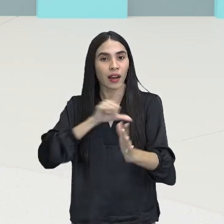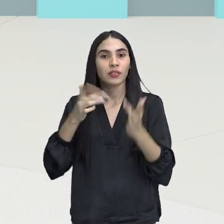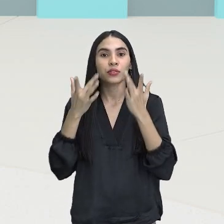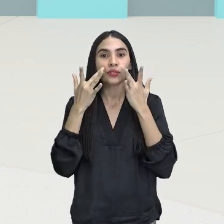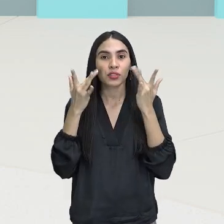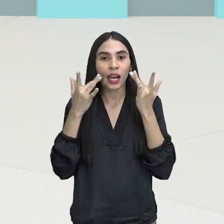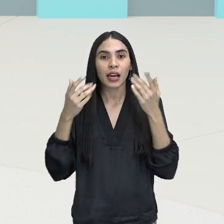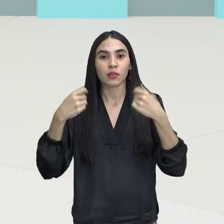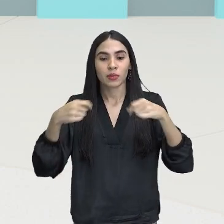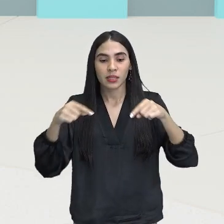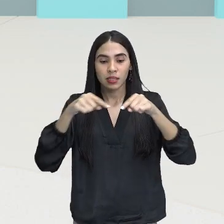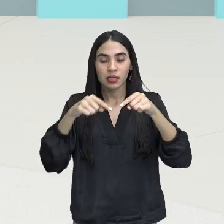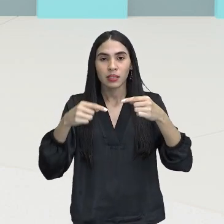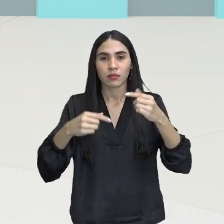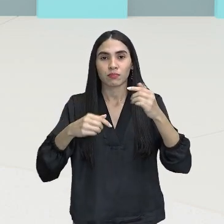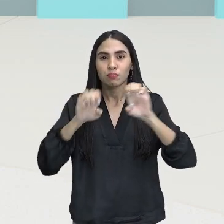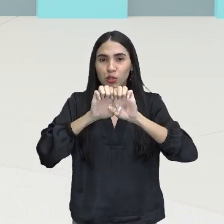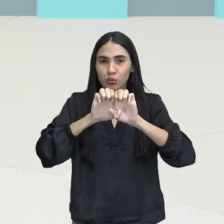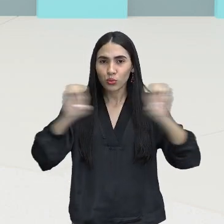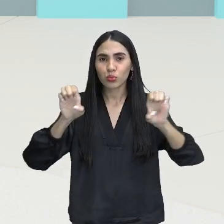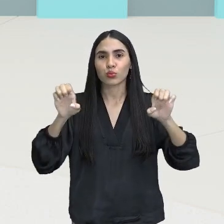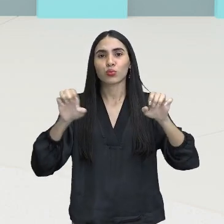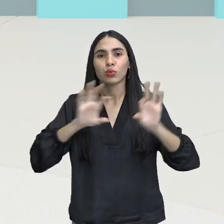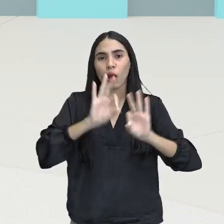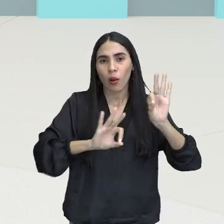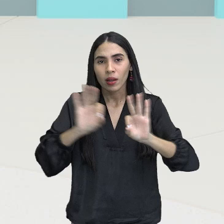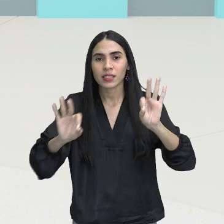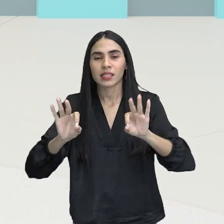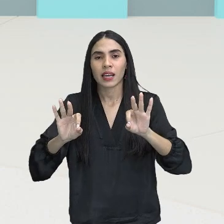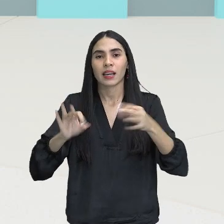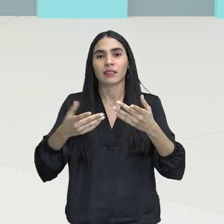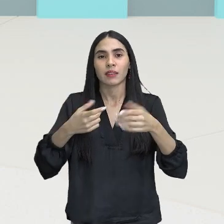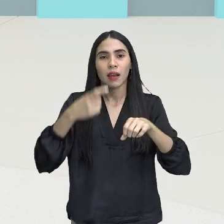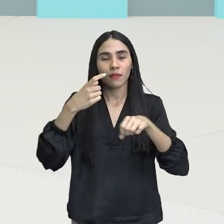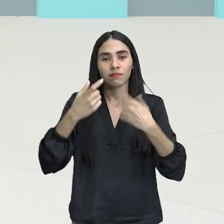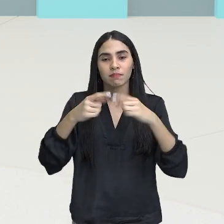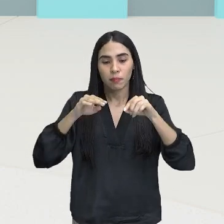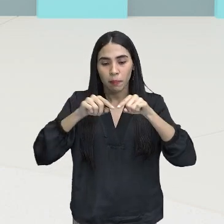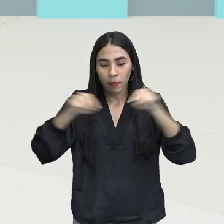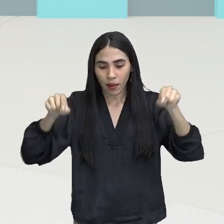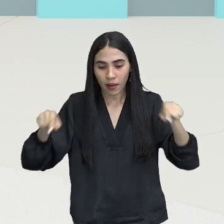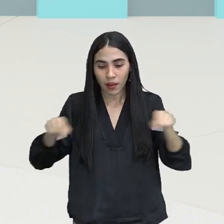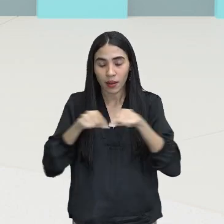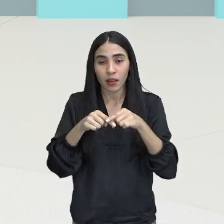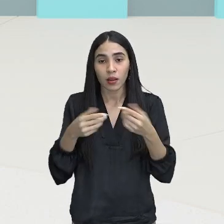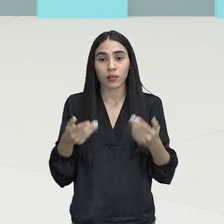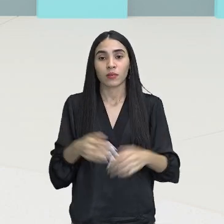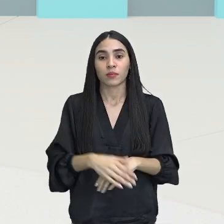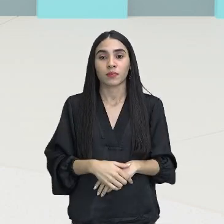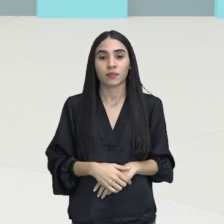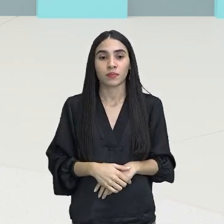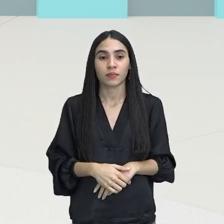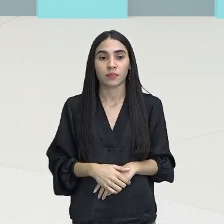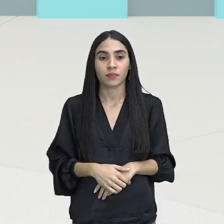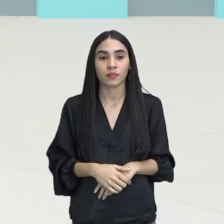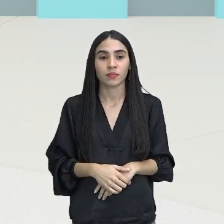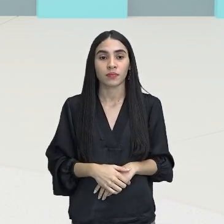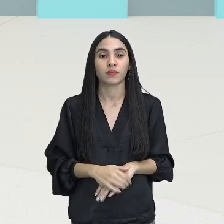preciso ser estruturado de certa forma física, é lindo.